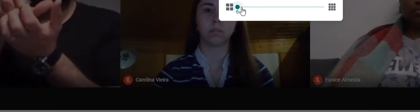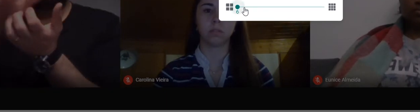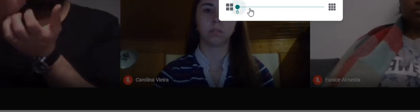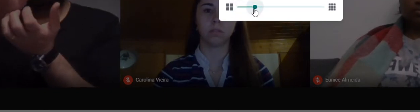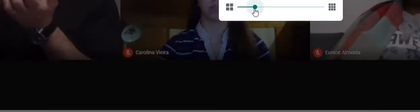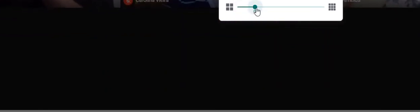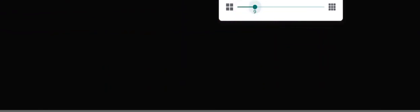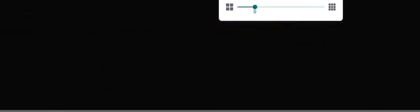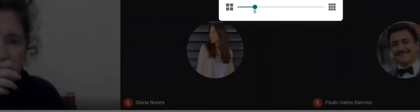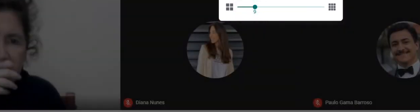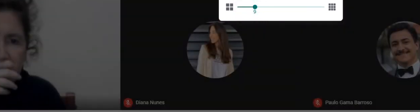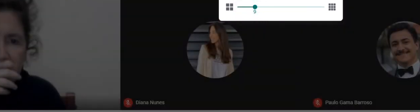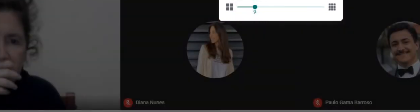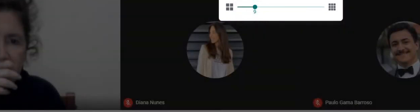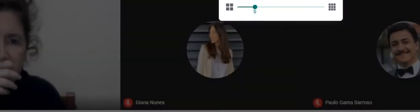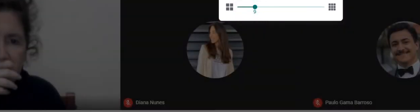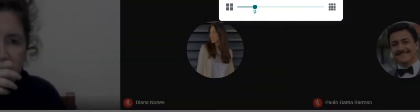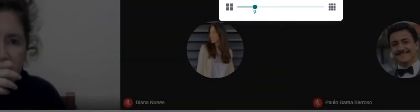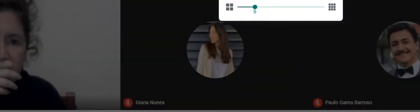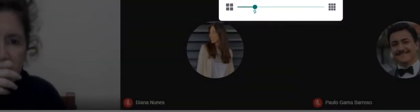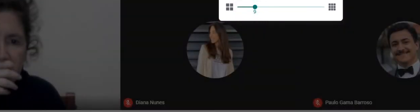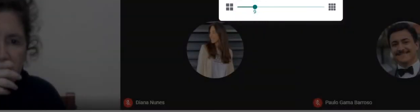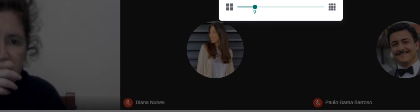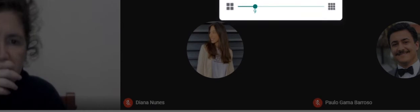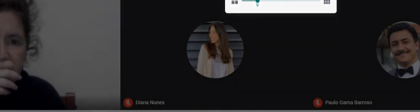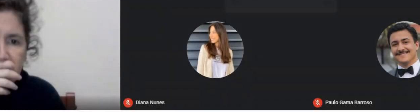inferior. uhum.